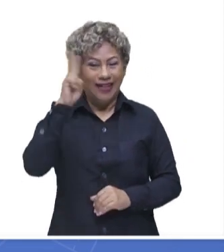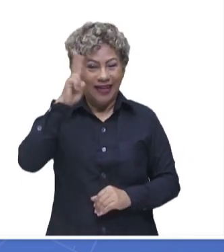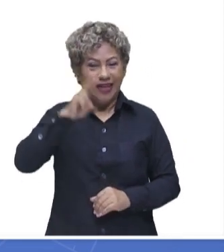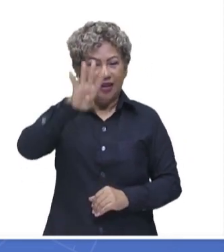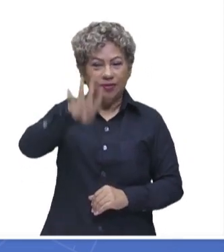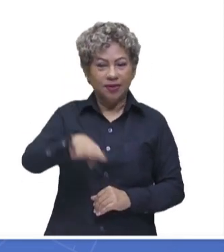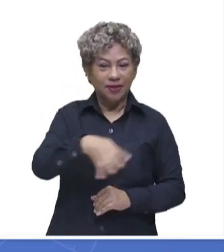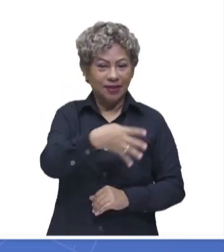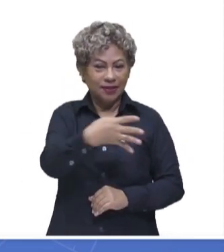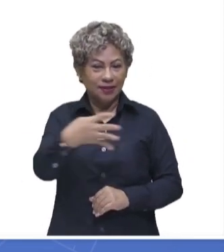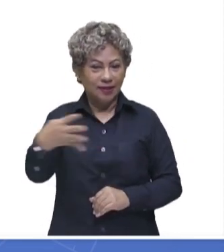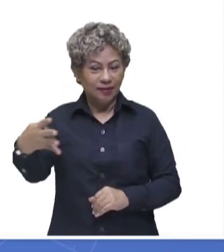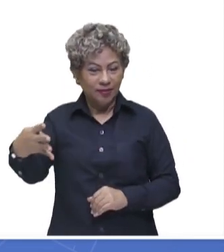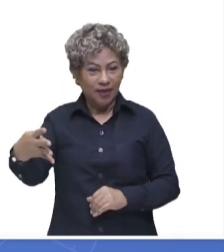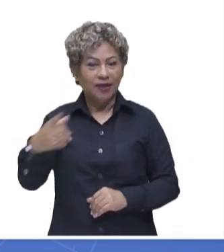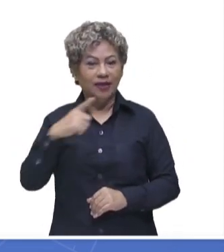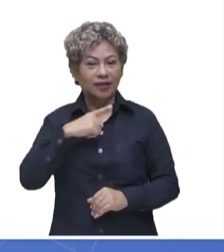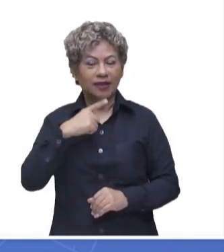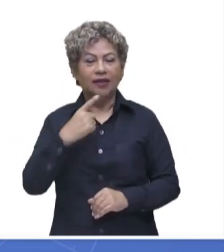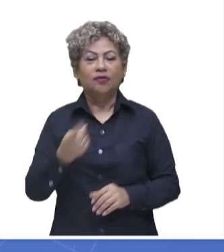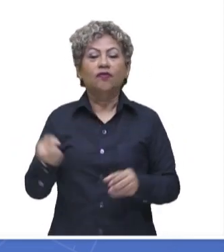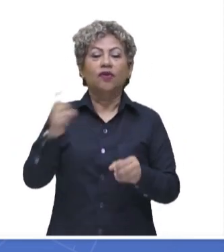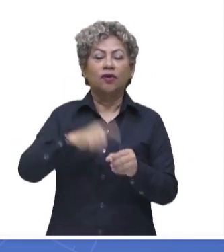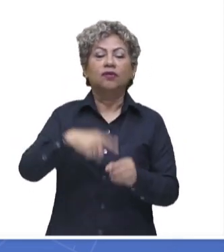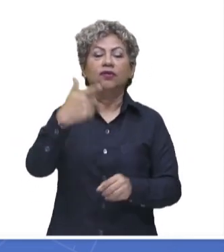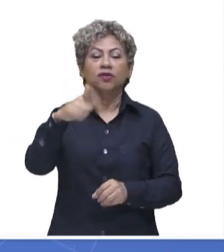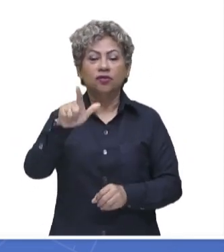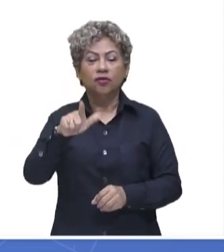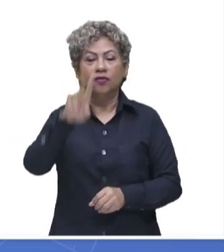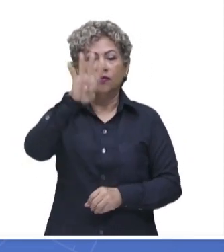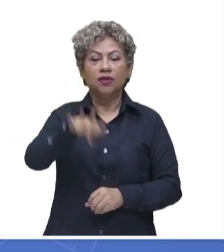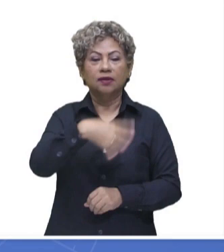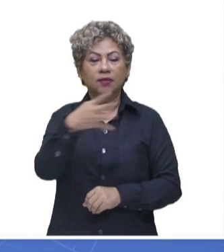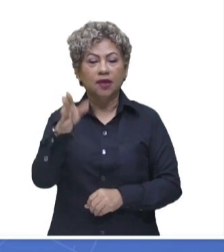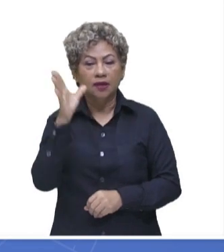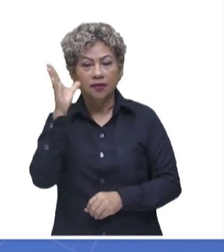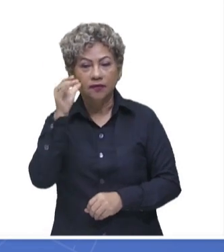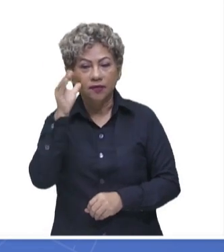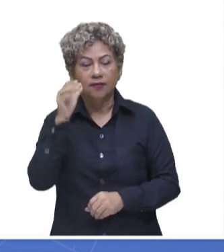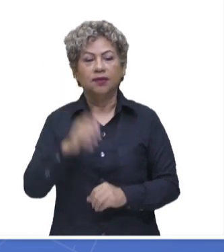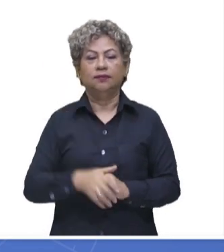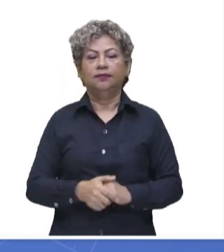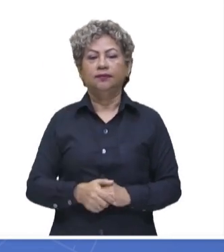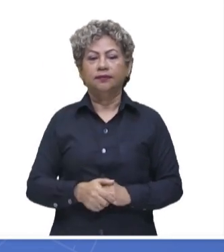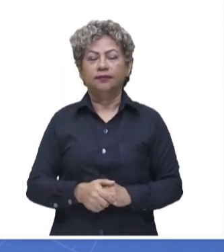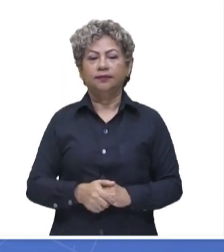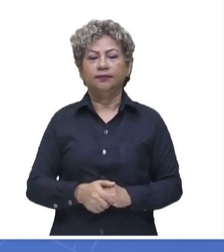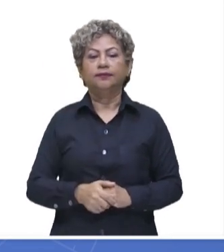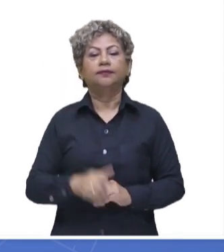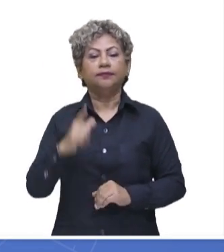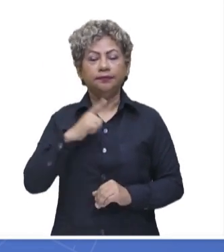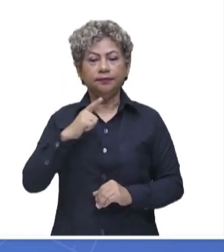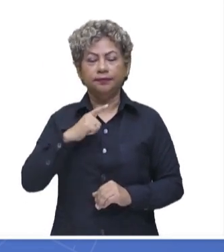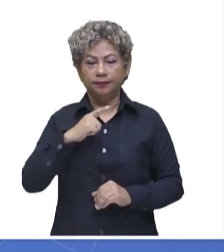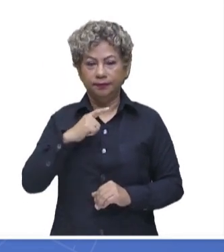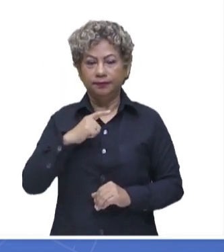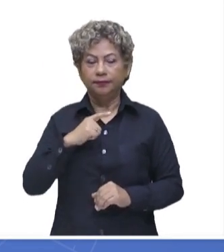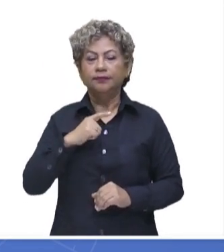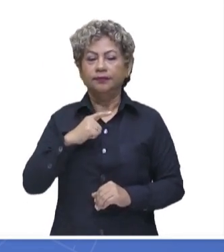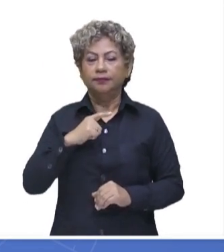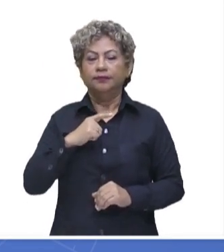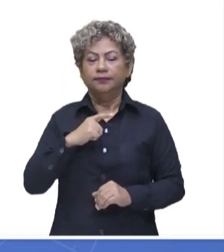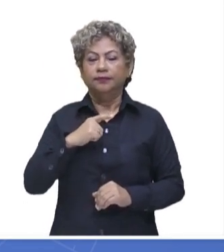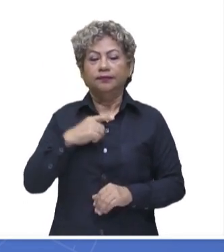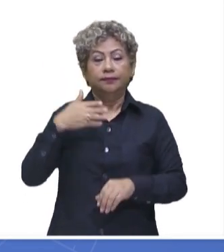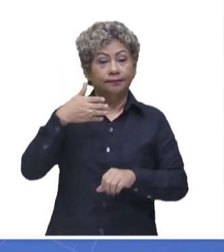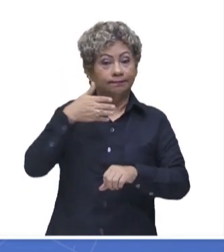tabela, vamos voltar aí rapidinho para mostrar a tabela, a gente pode verificar aí que a maior frequência, não